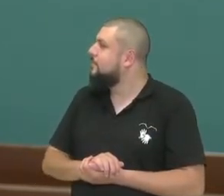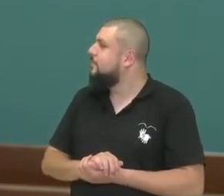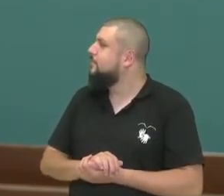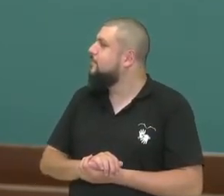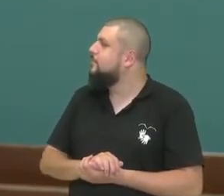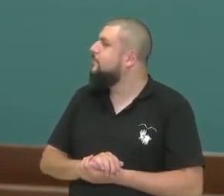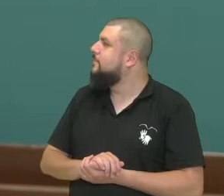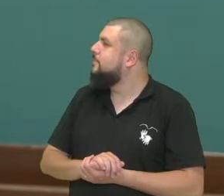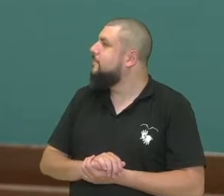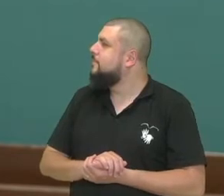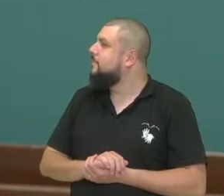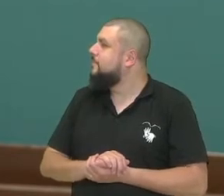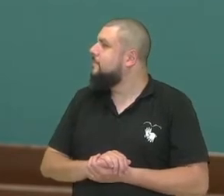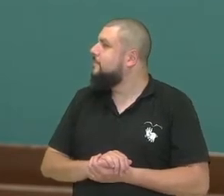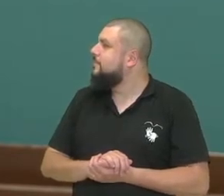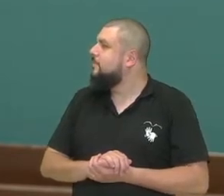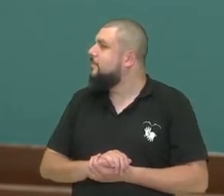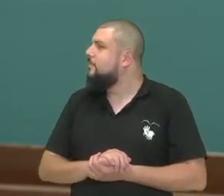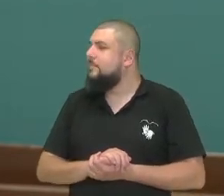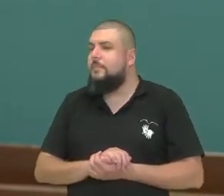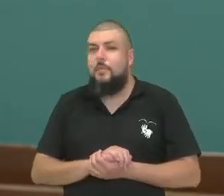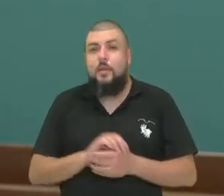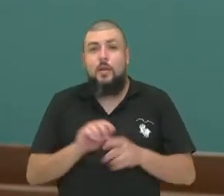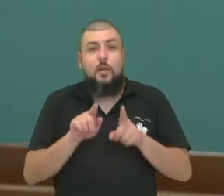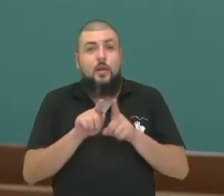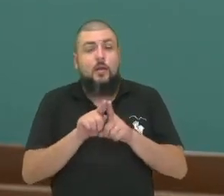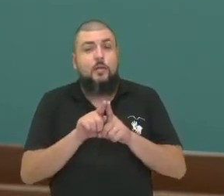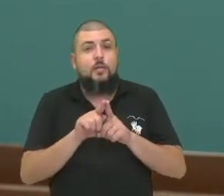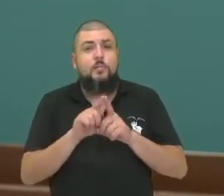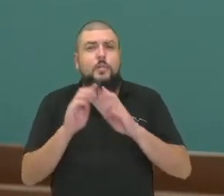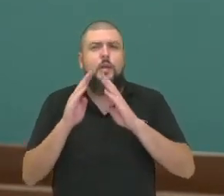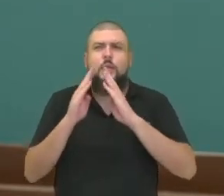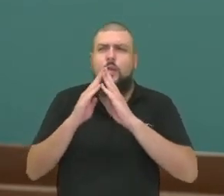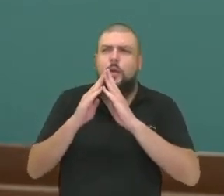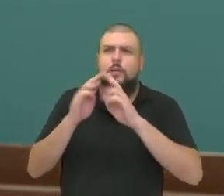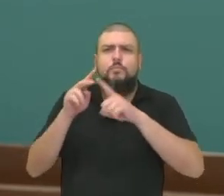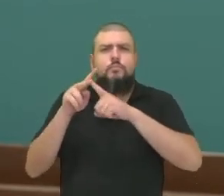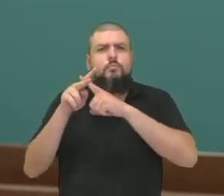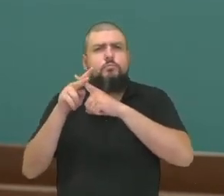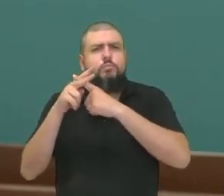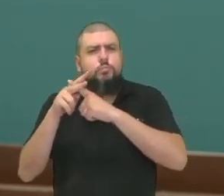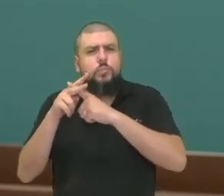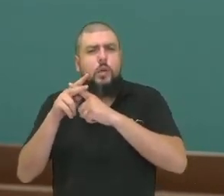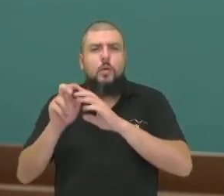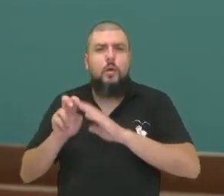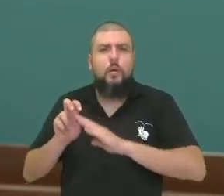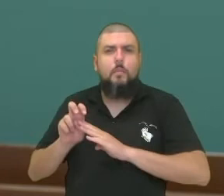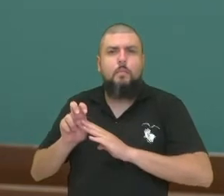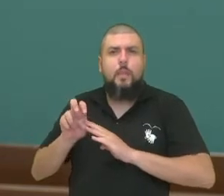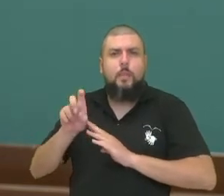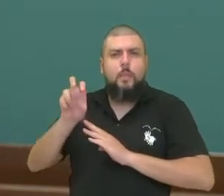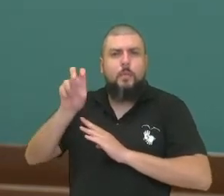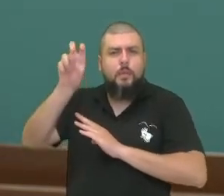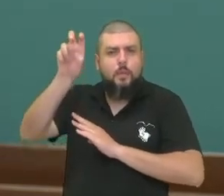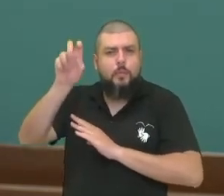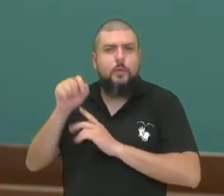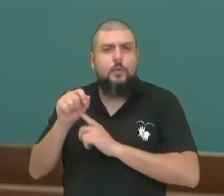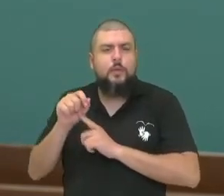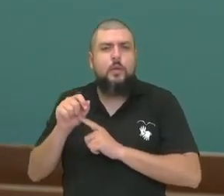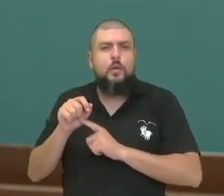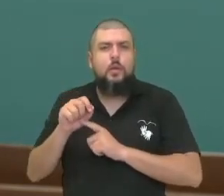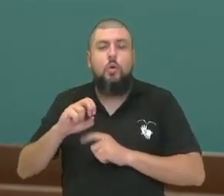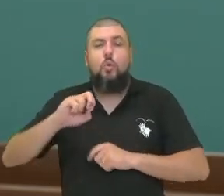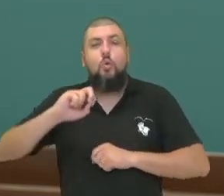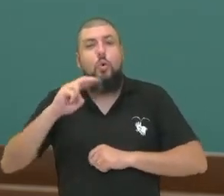tentação quando você posiciona essa escada ela faz essa inclinação quando a gente está subindo né quando alguém está subindo lá um